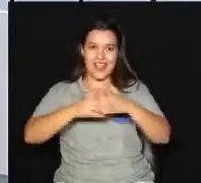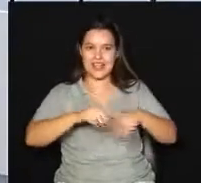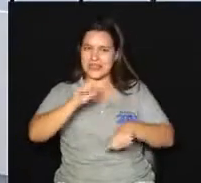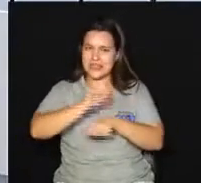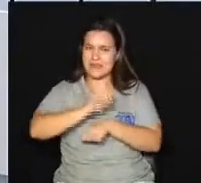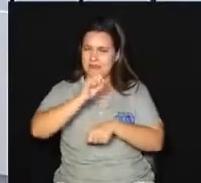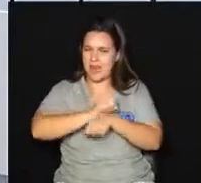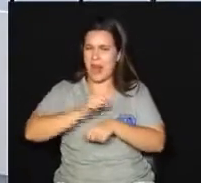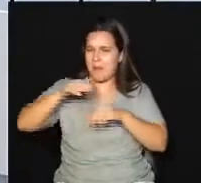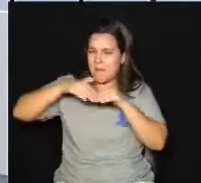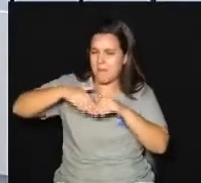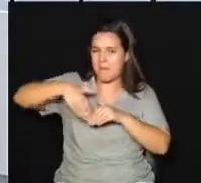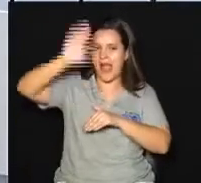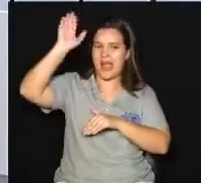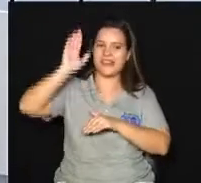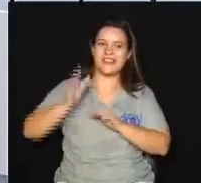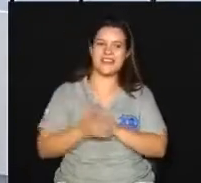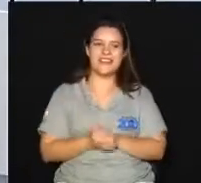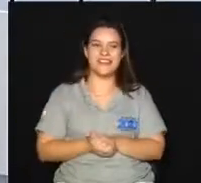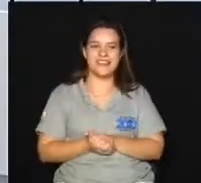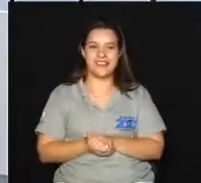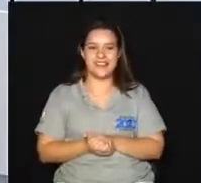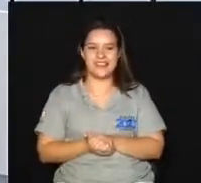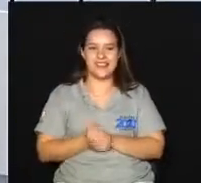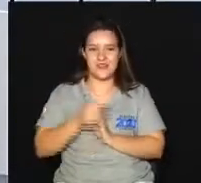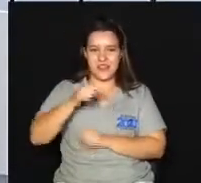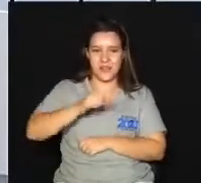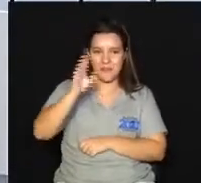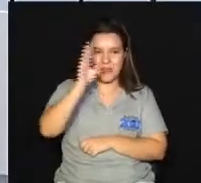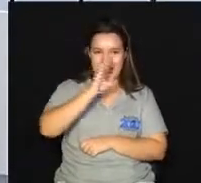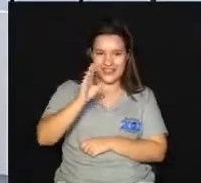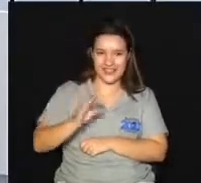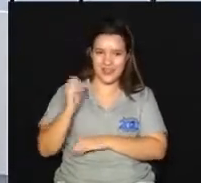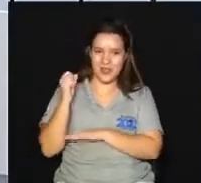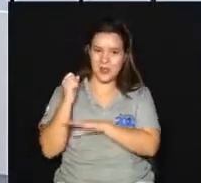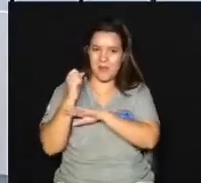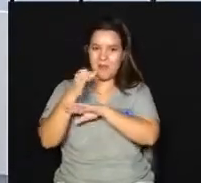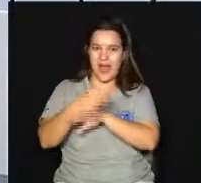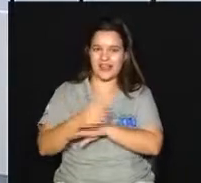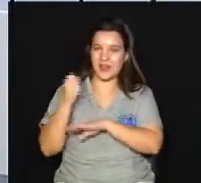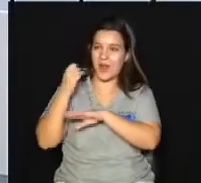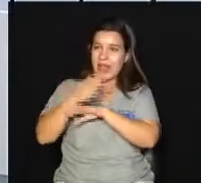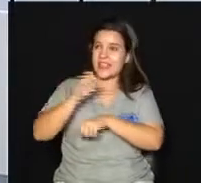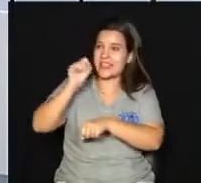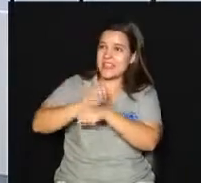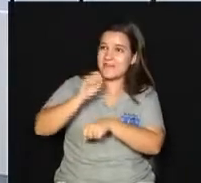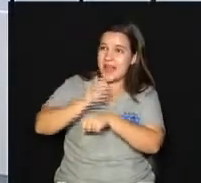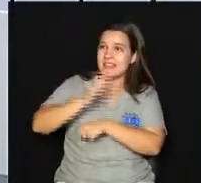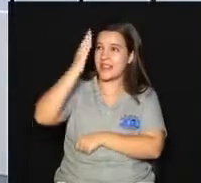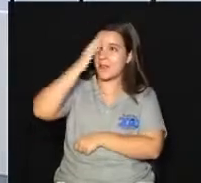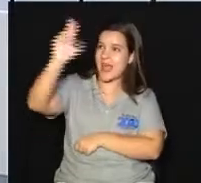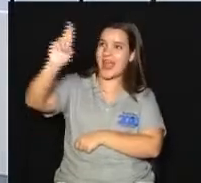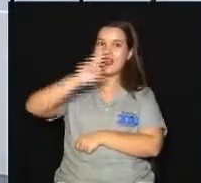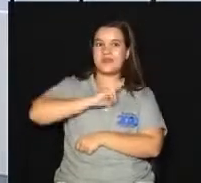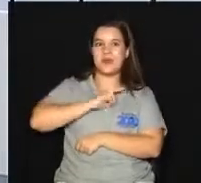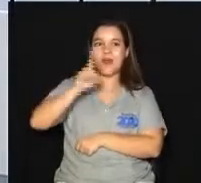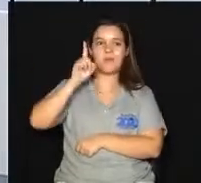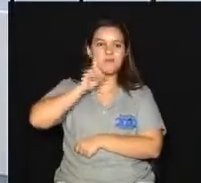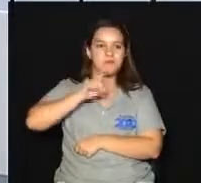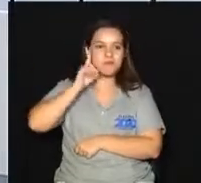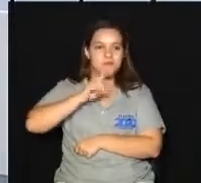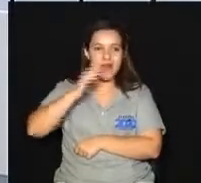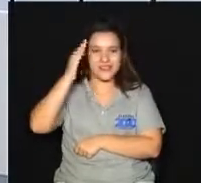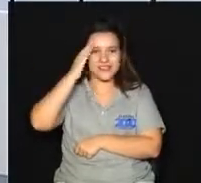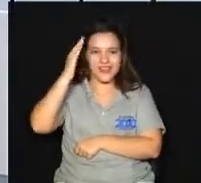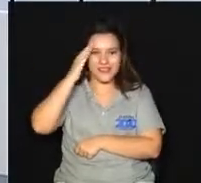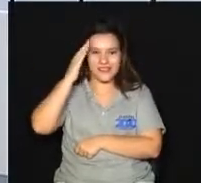muito maior, né? Quem passou aqui no Brasil madrugada acompanhando sabe do que eu estou falando, porque